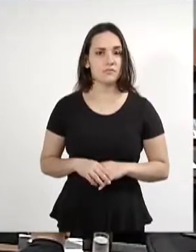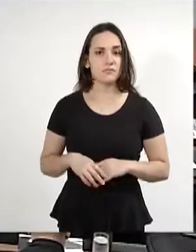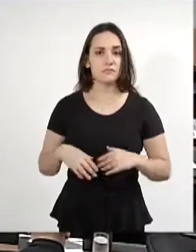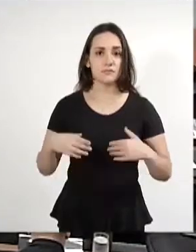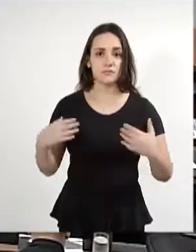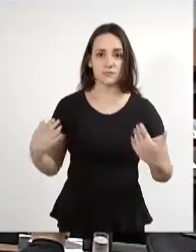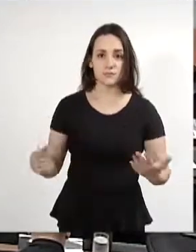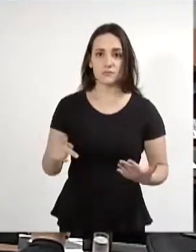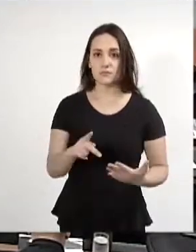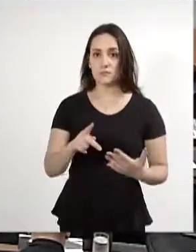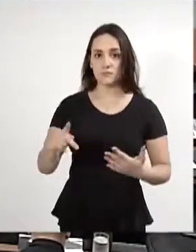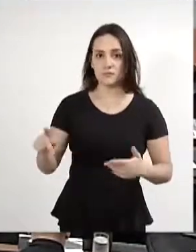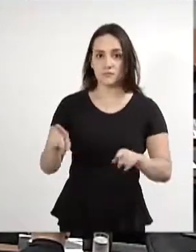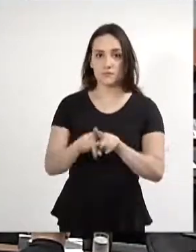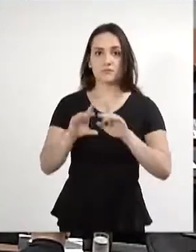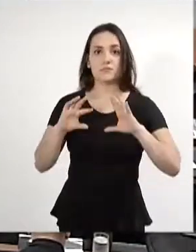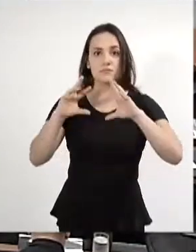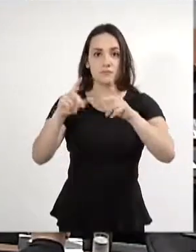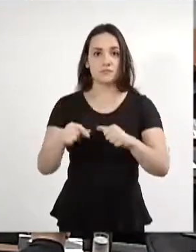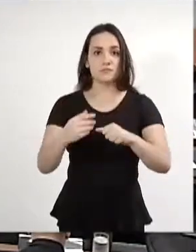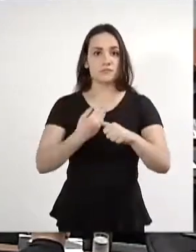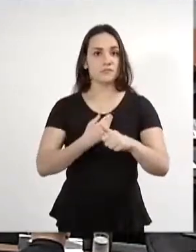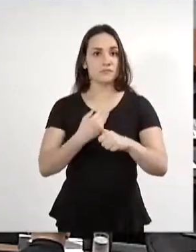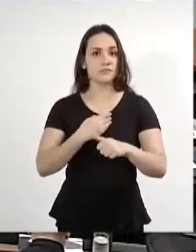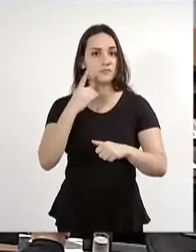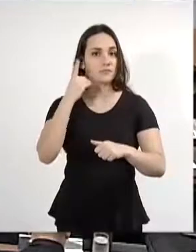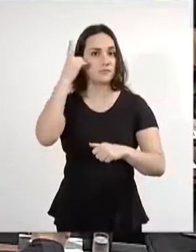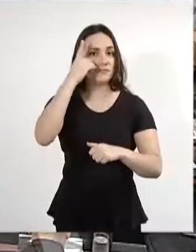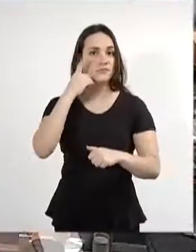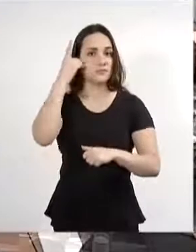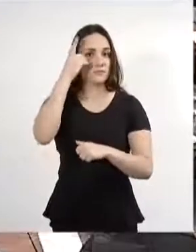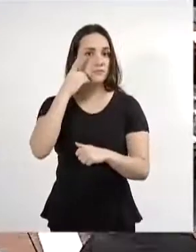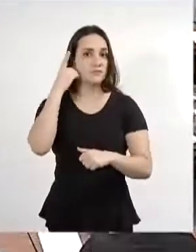Senhor presidente, nobres colegas deputados,